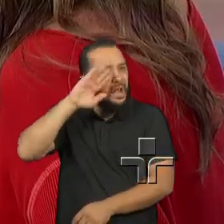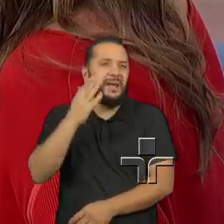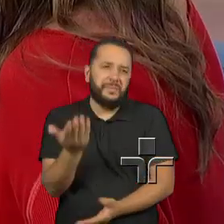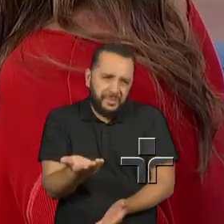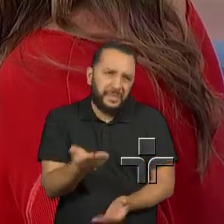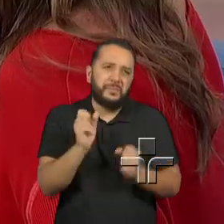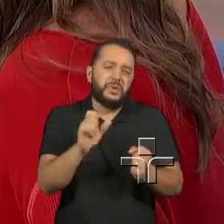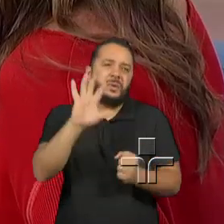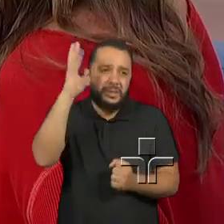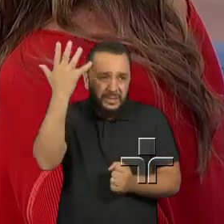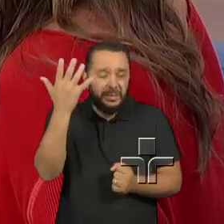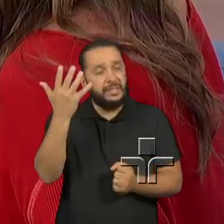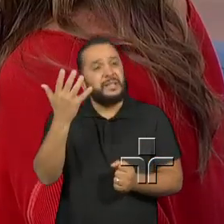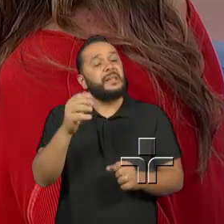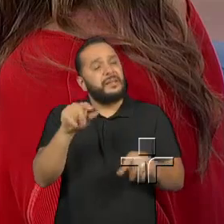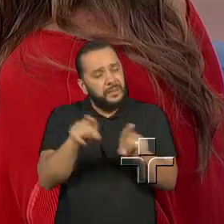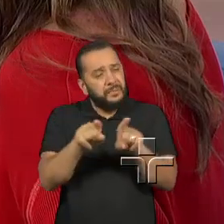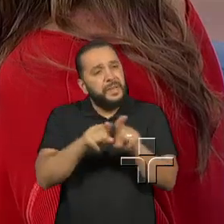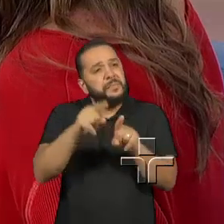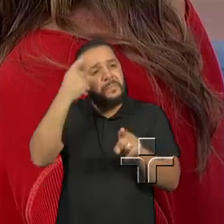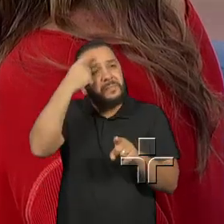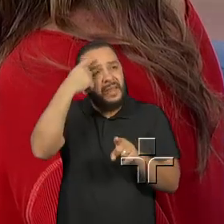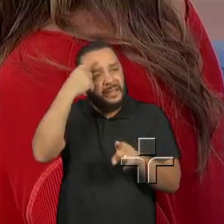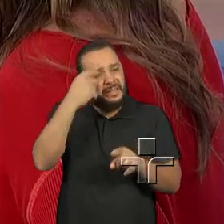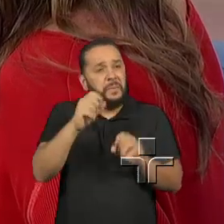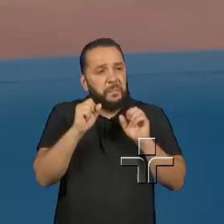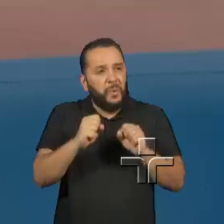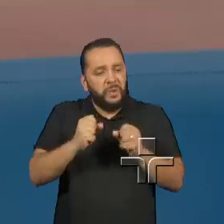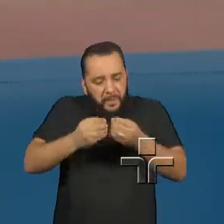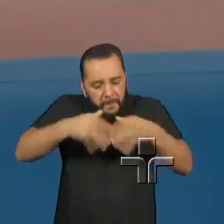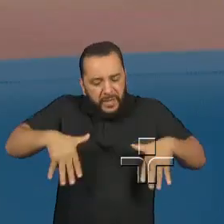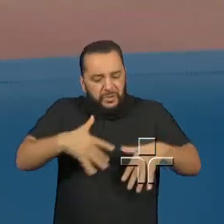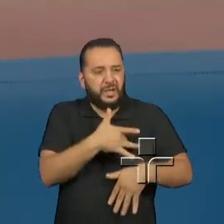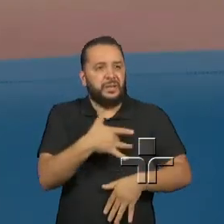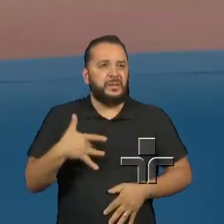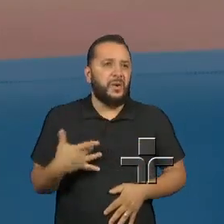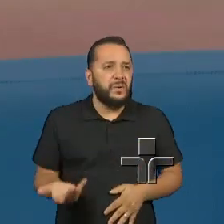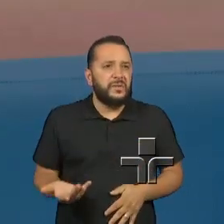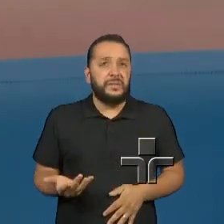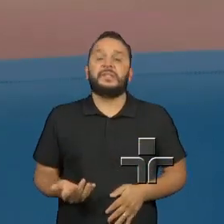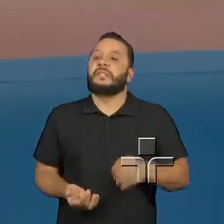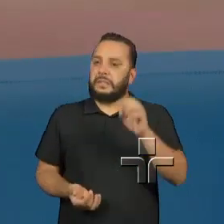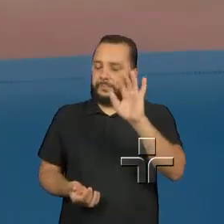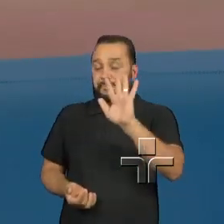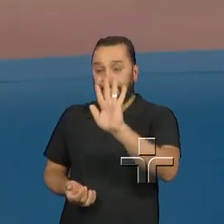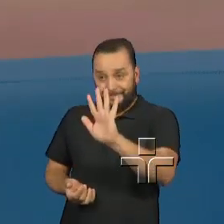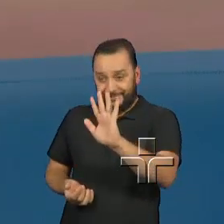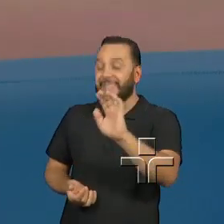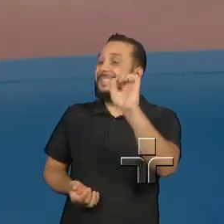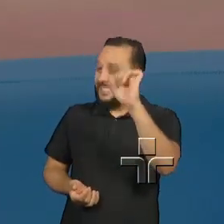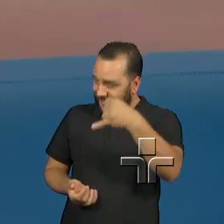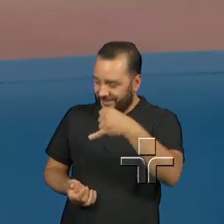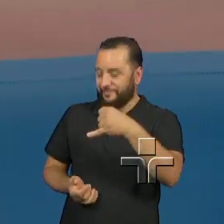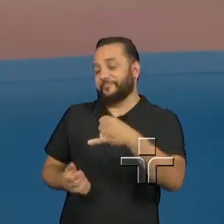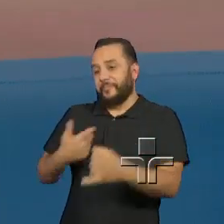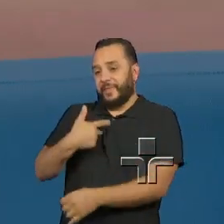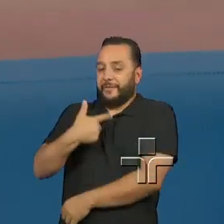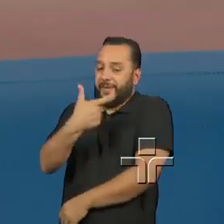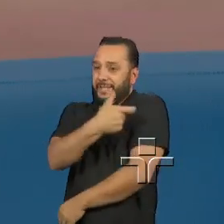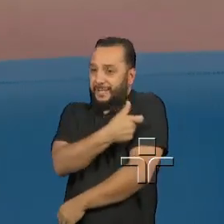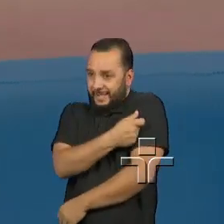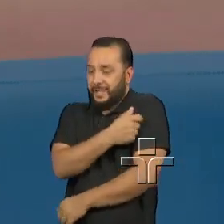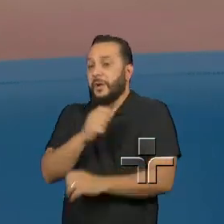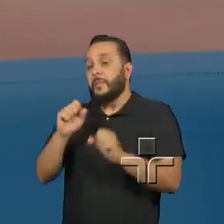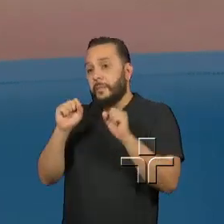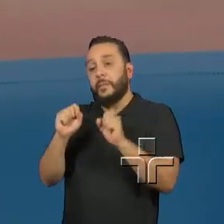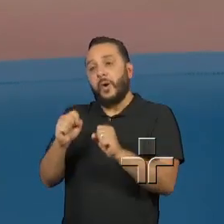vacina ou achar que a vacina pode provocar alguma coisa. O que dizer para essas pessoas? Sim, as vacinas elas costumam dar reação, assim, no máximo em